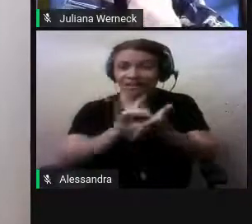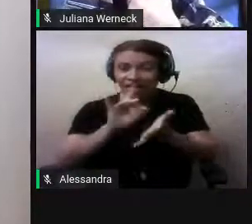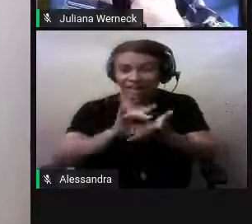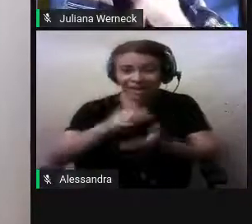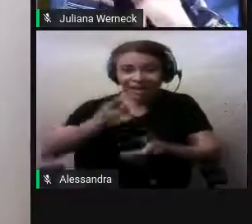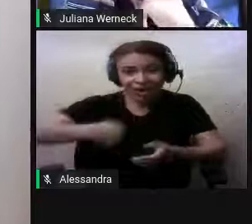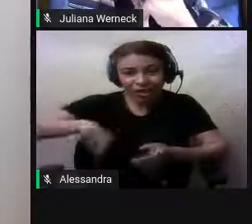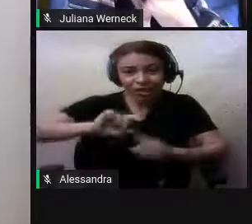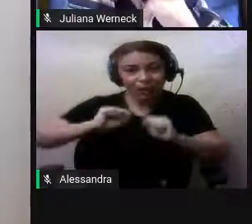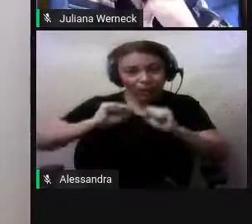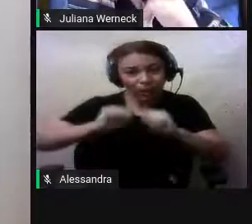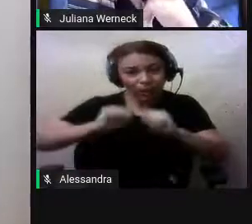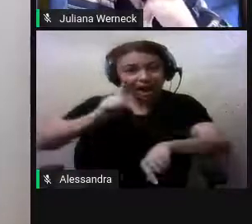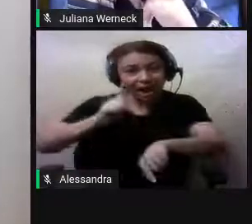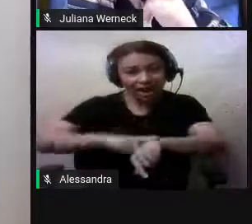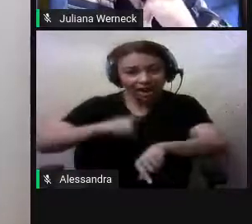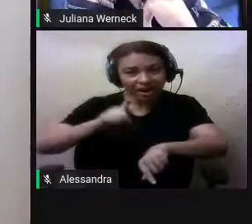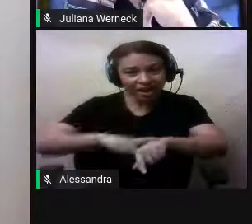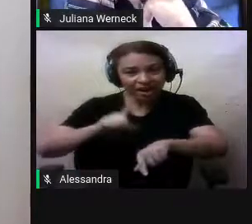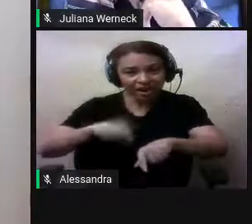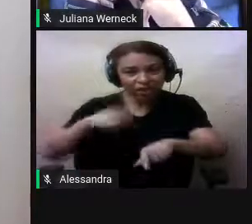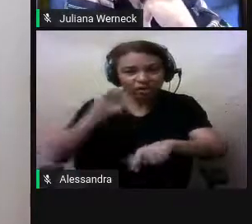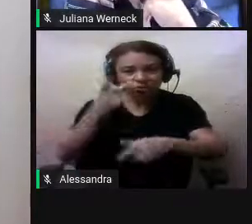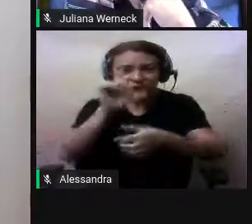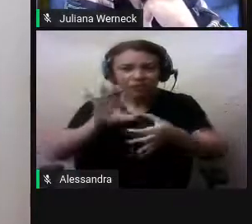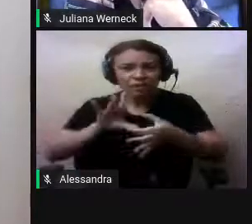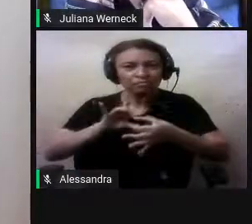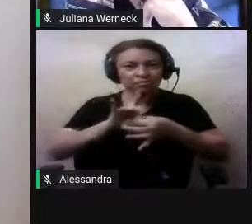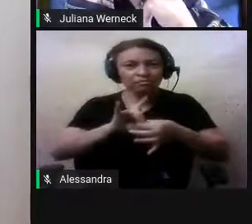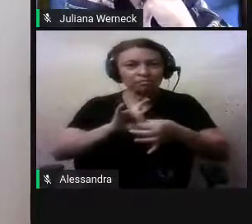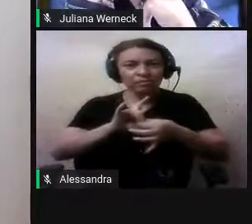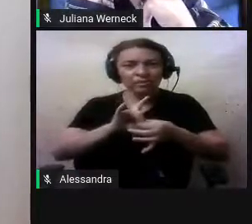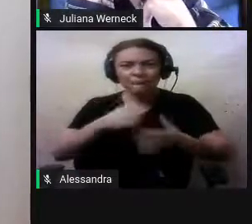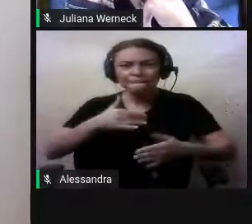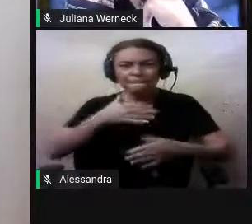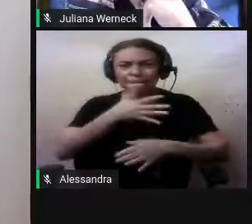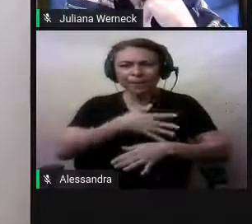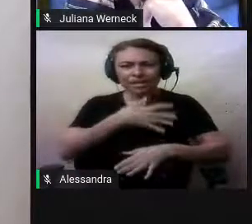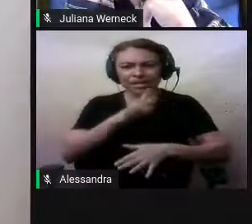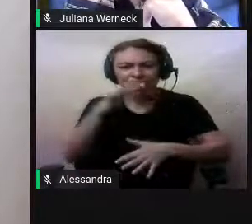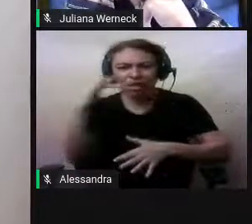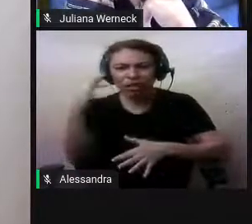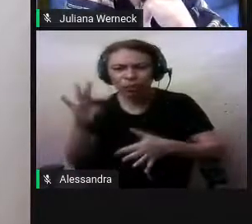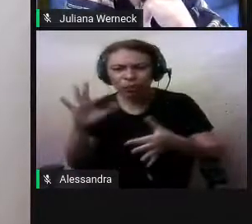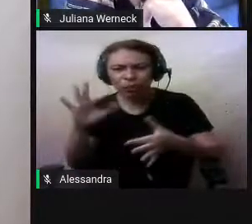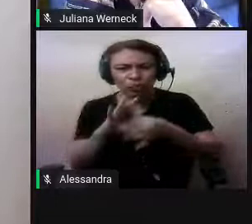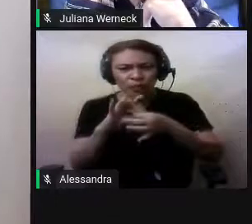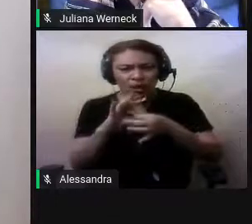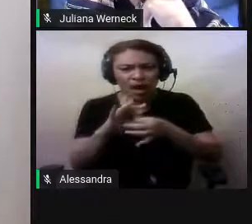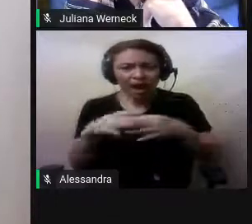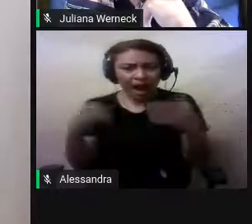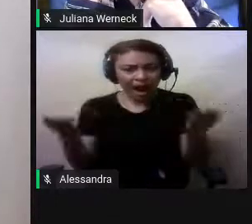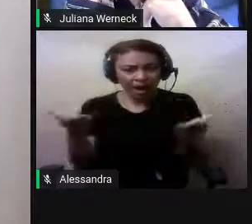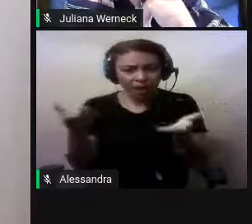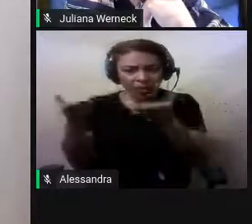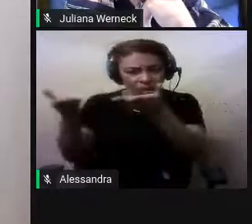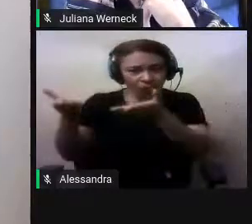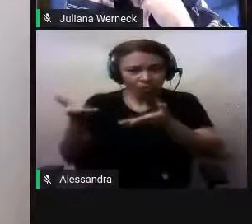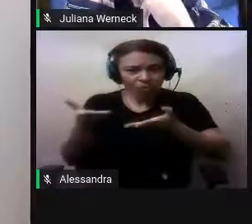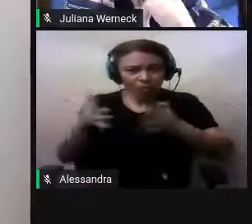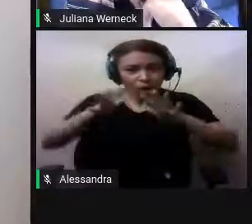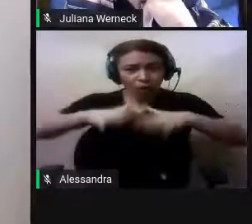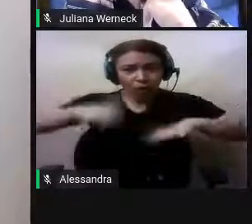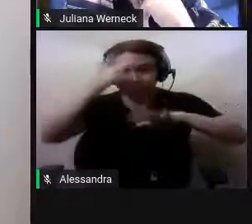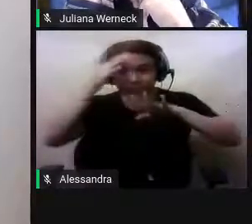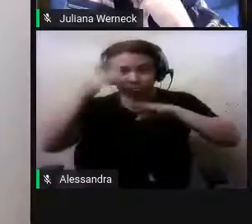desde já, aprender a vincular dor ou prazer a qualquer coisa que a gente queira fazer. Então, eu quero convidar todo mundo que está assistindo esse nosso